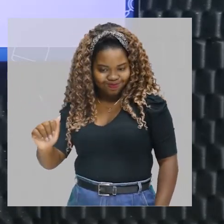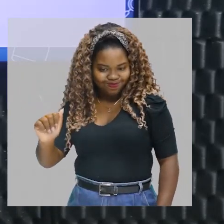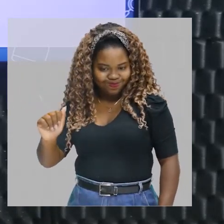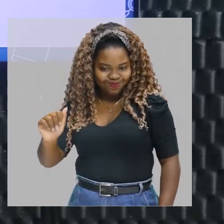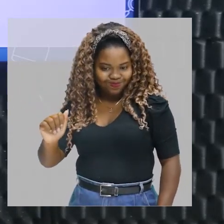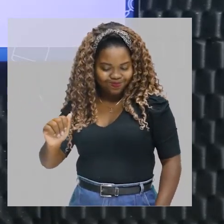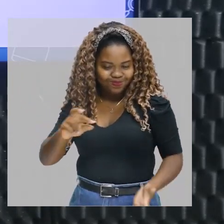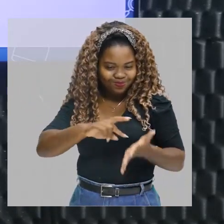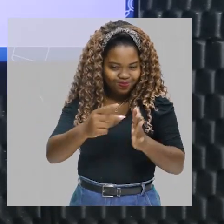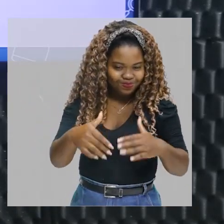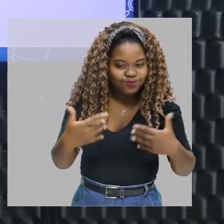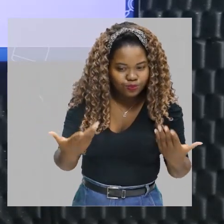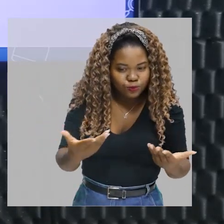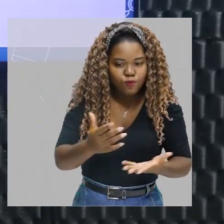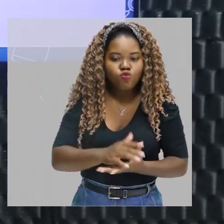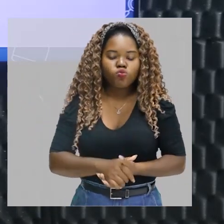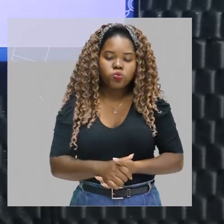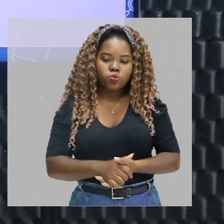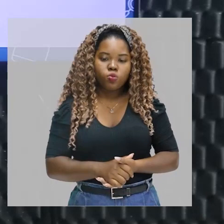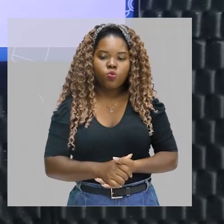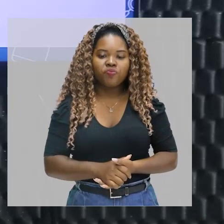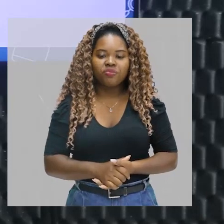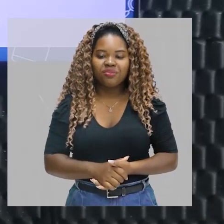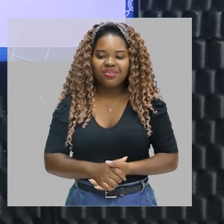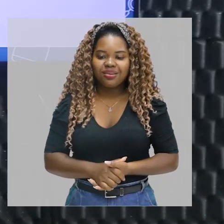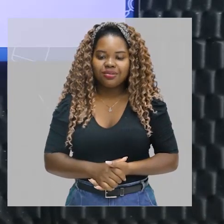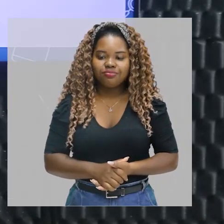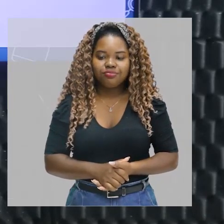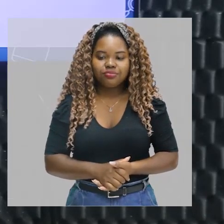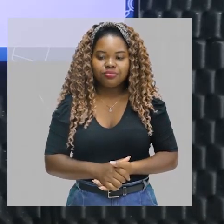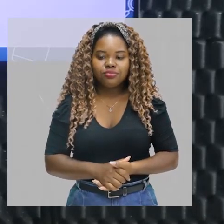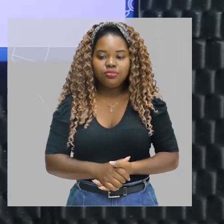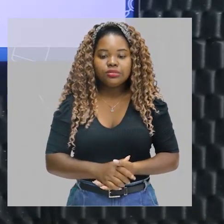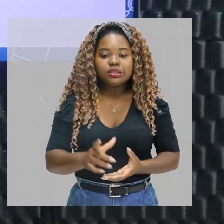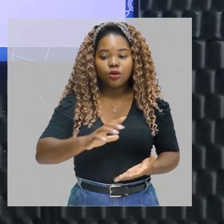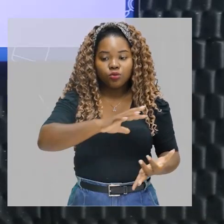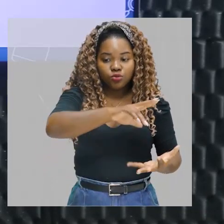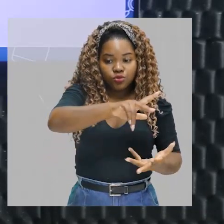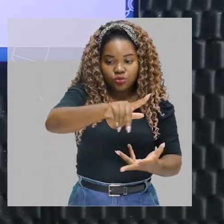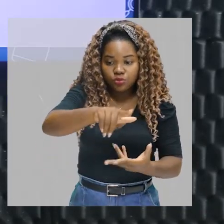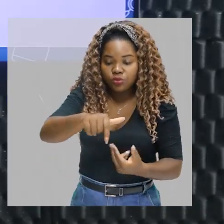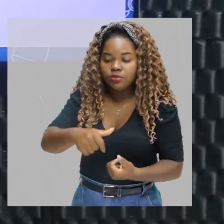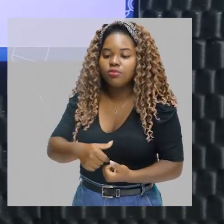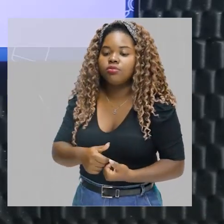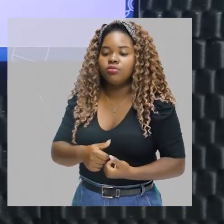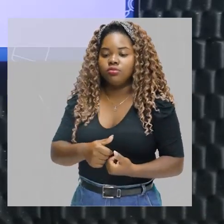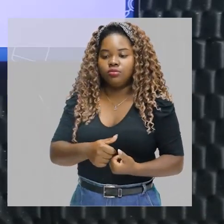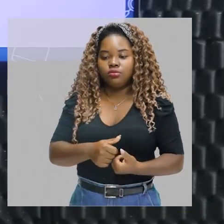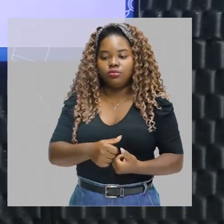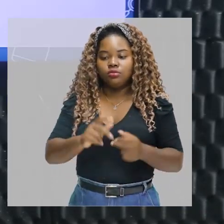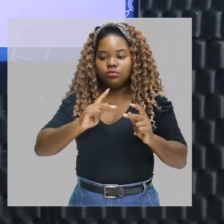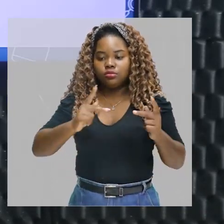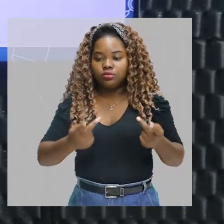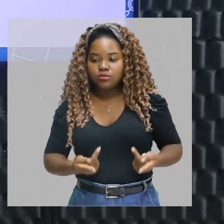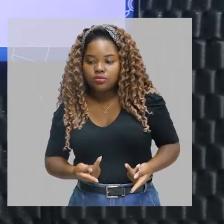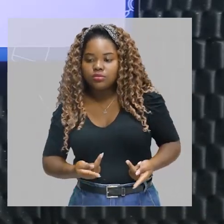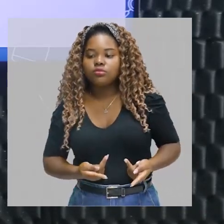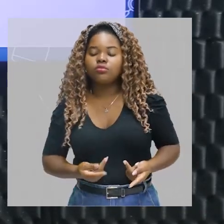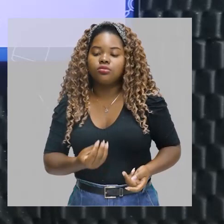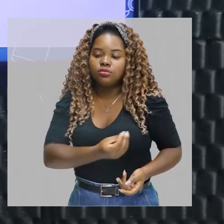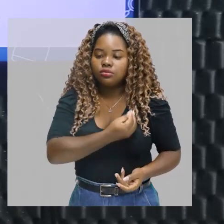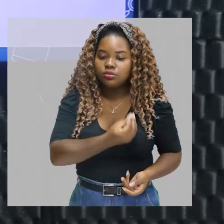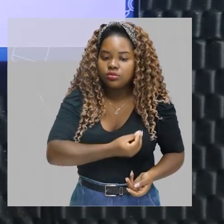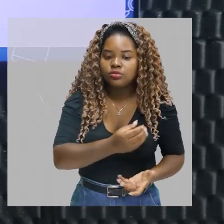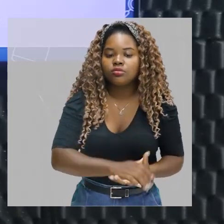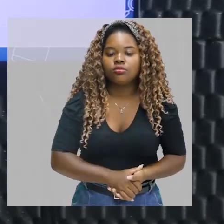O mundo material, especialmente aquele em que vive o ser humano, ele existe independentemente das atividades